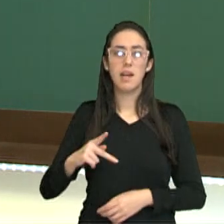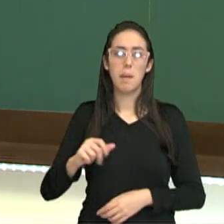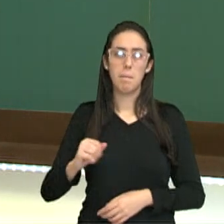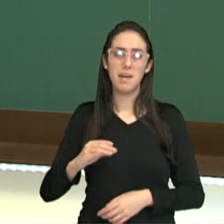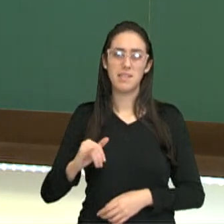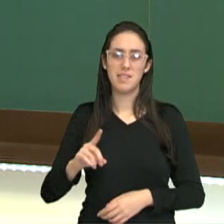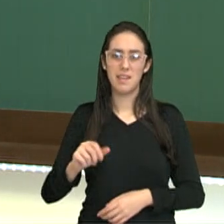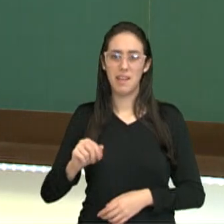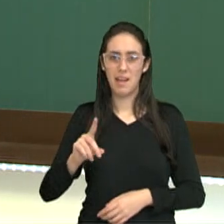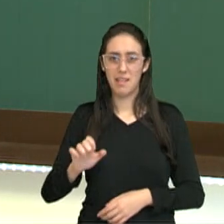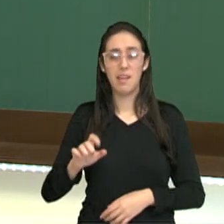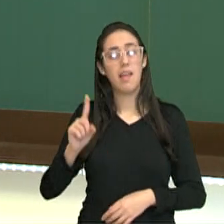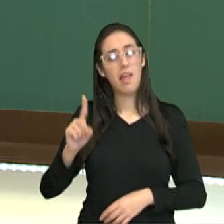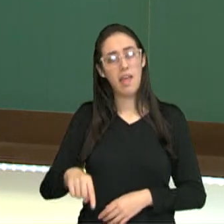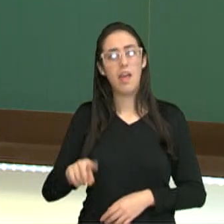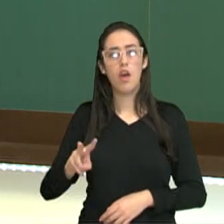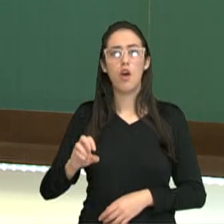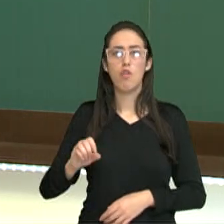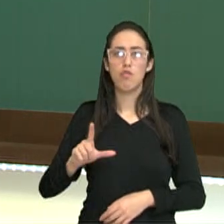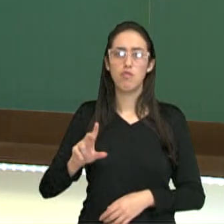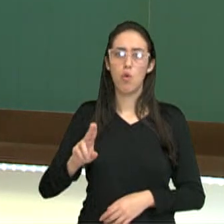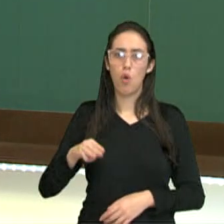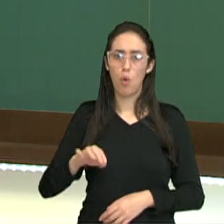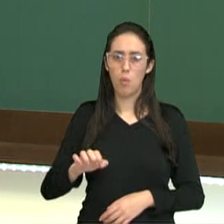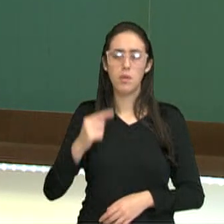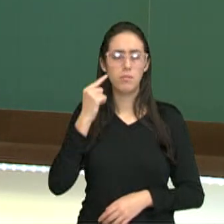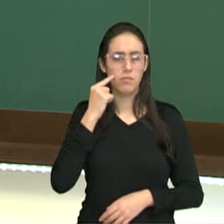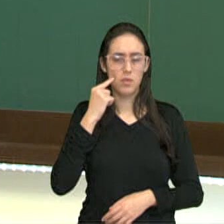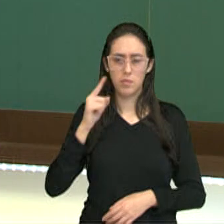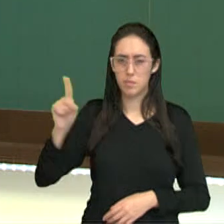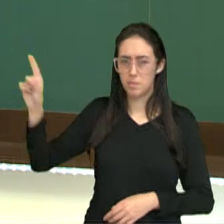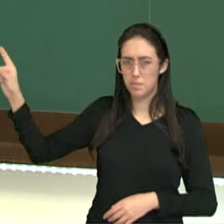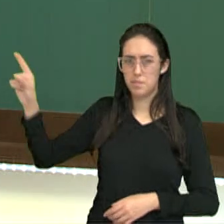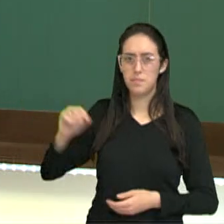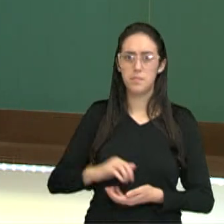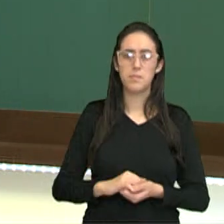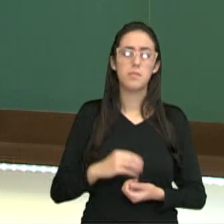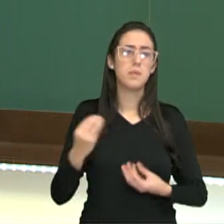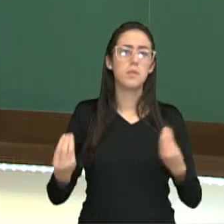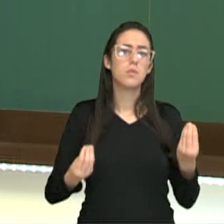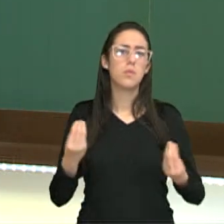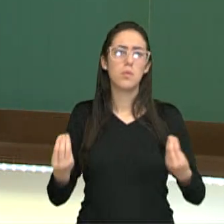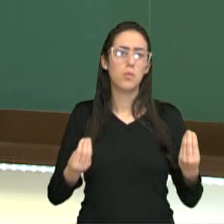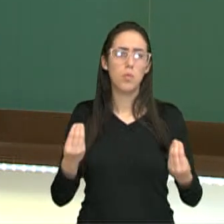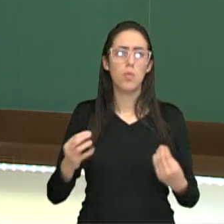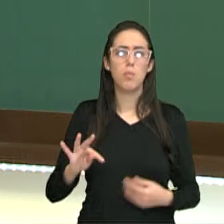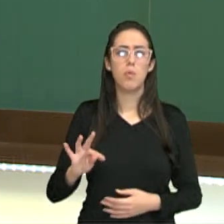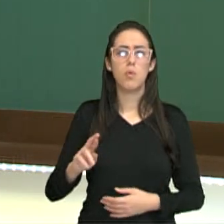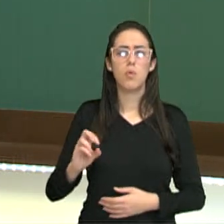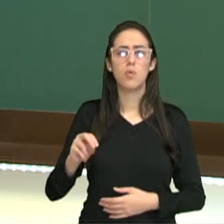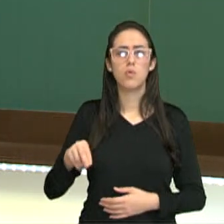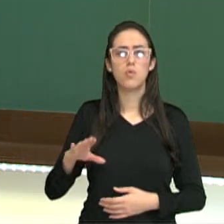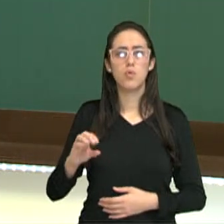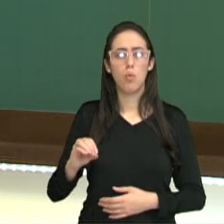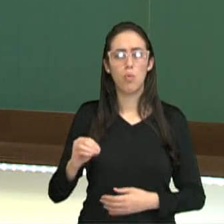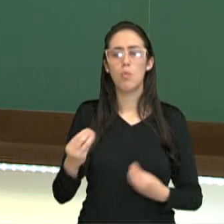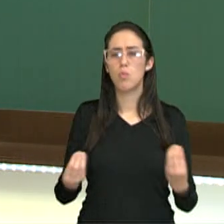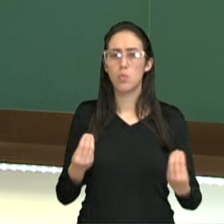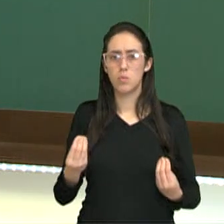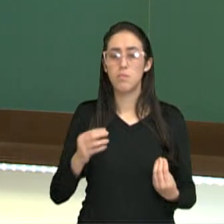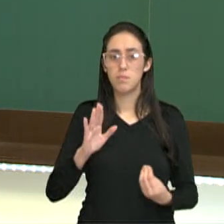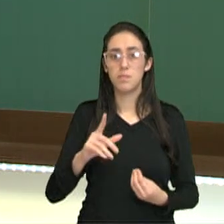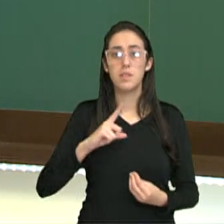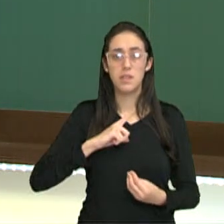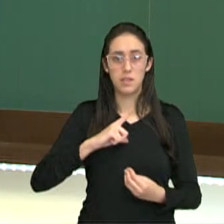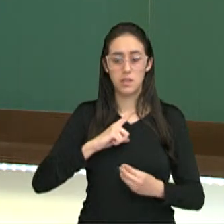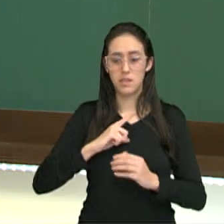volume, certo? Então, vamos lá. Como que gera um tronco de cone? Primeira coisa, nós temos um